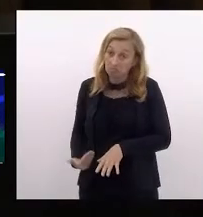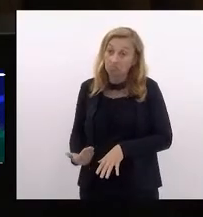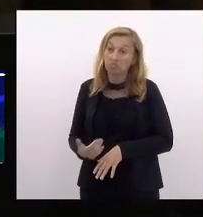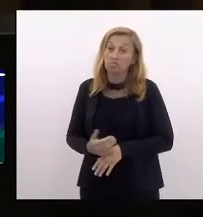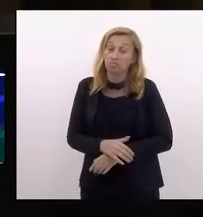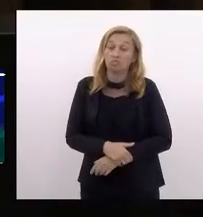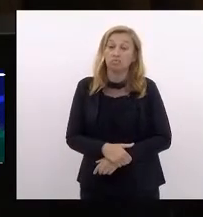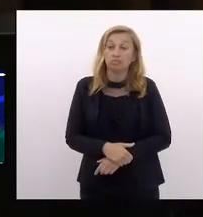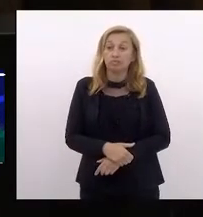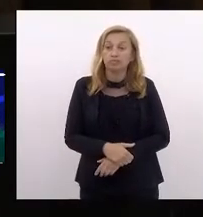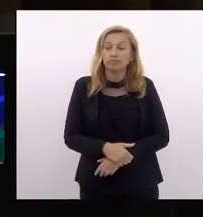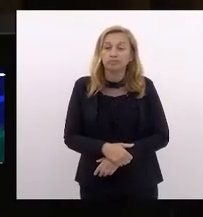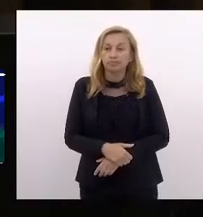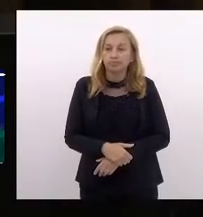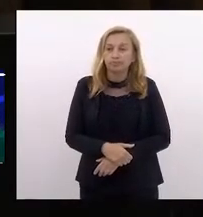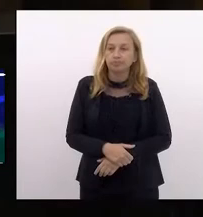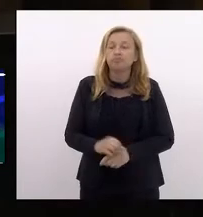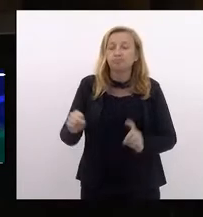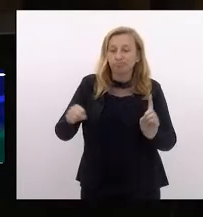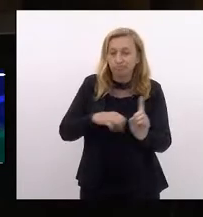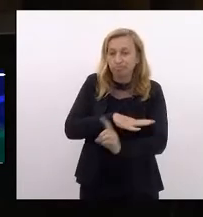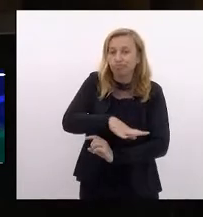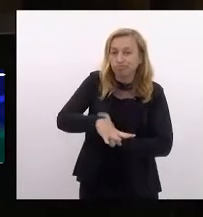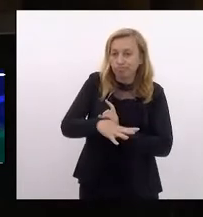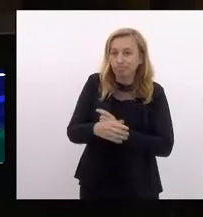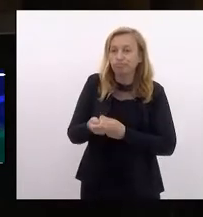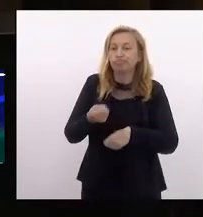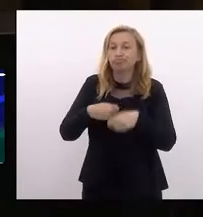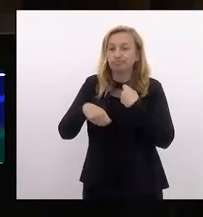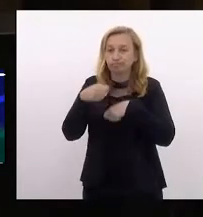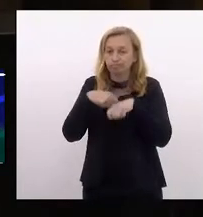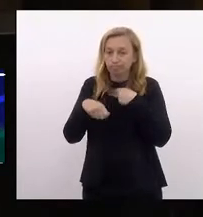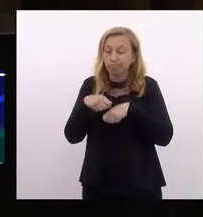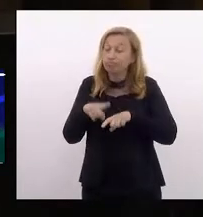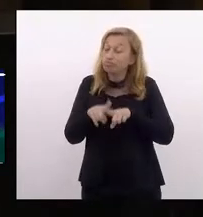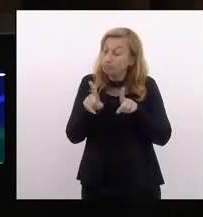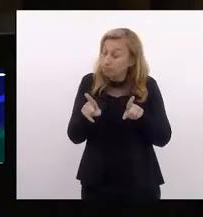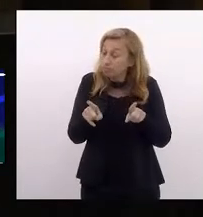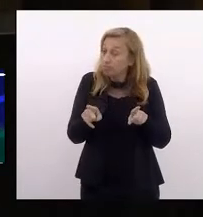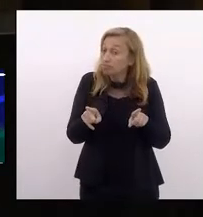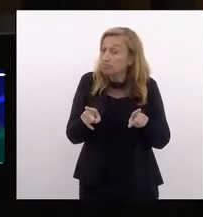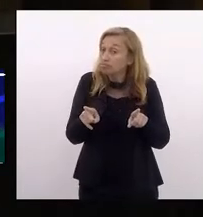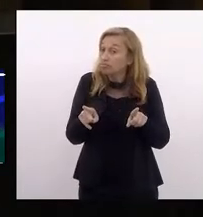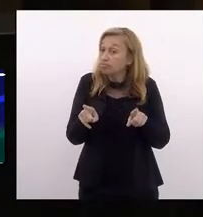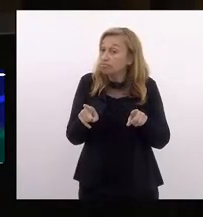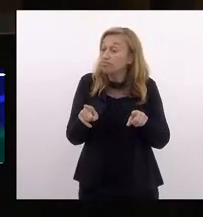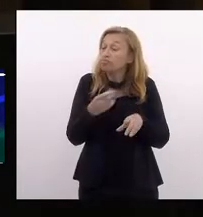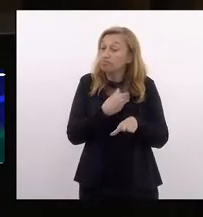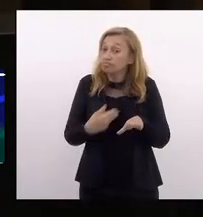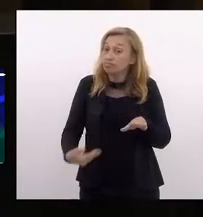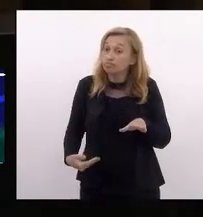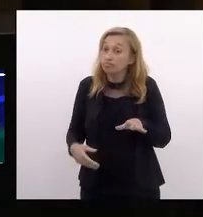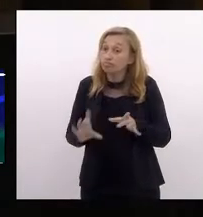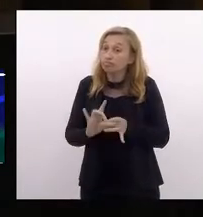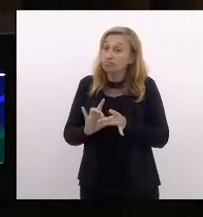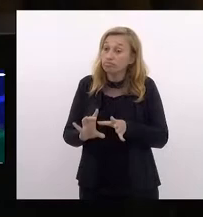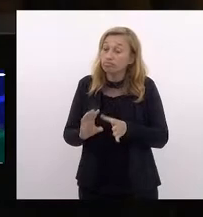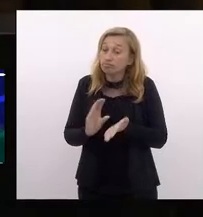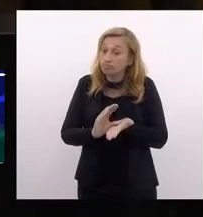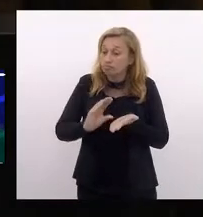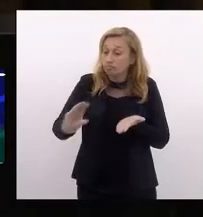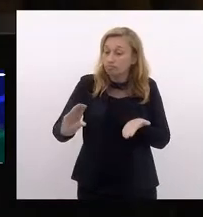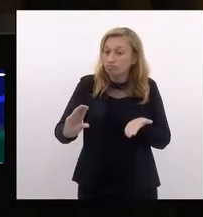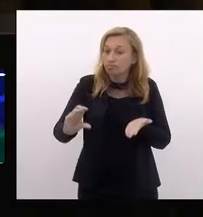de é social econômico mas ainda assim o governo deixou de